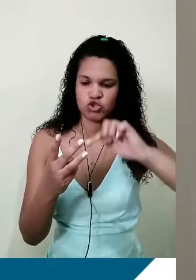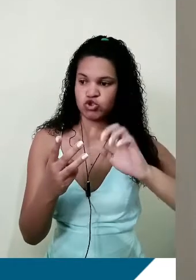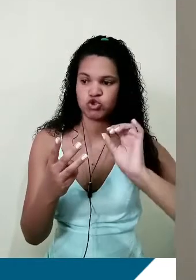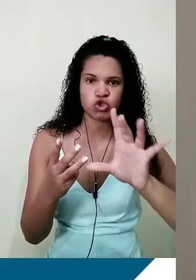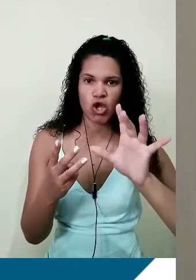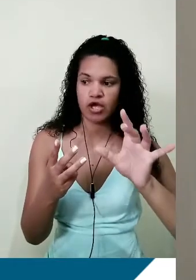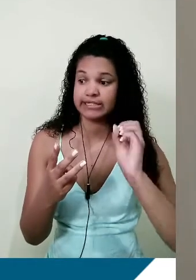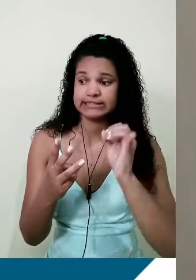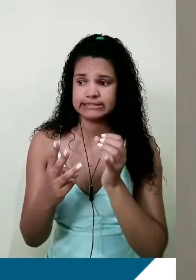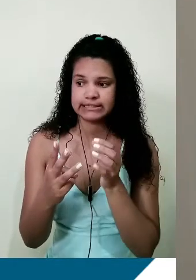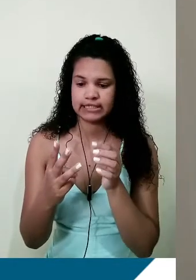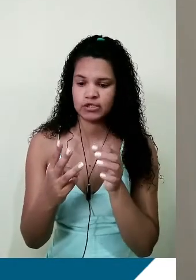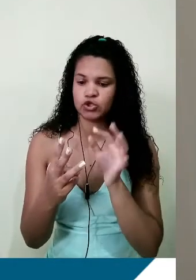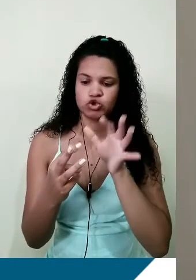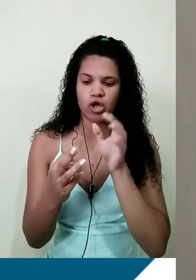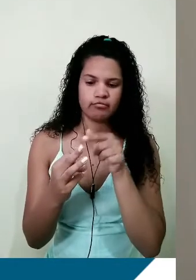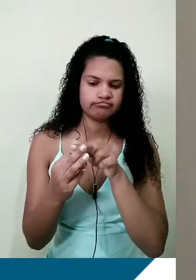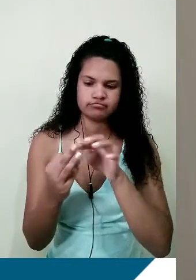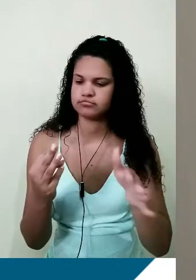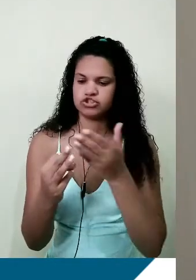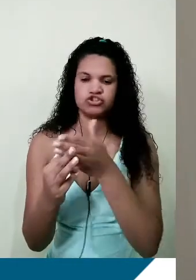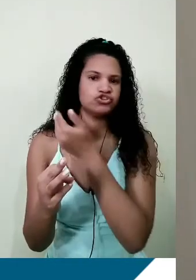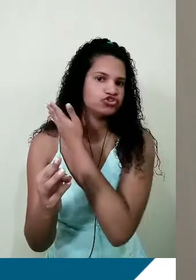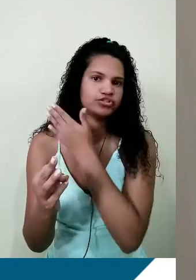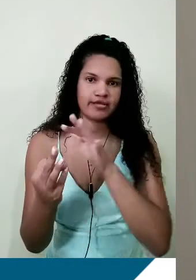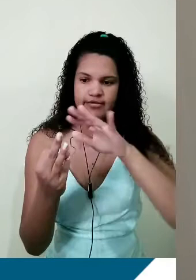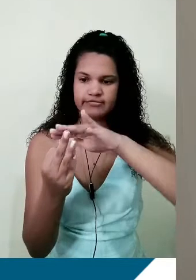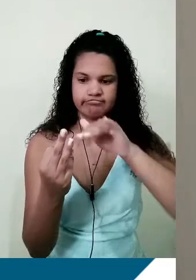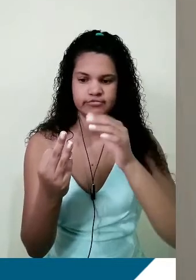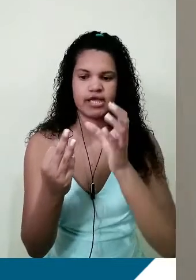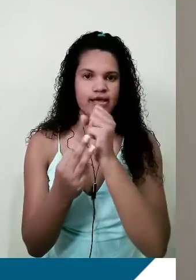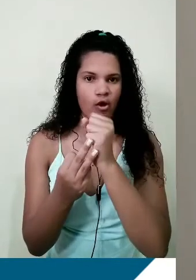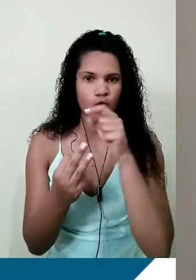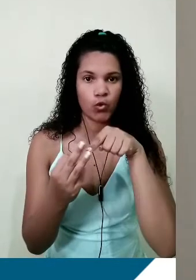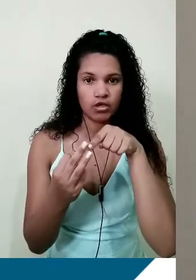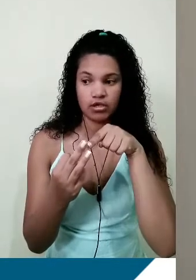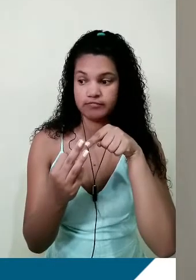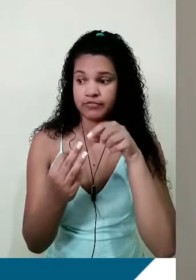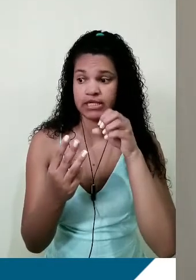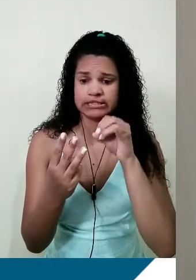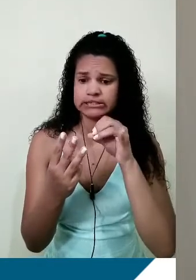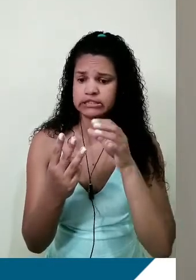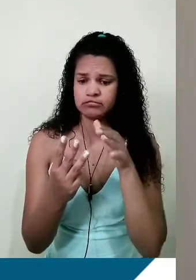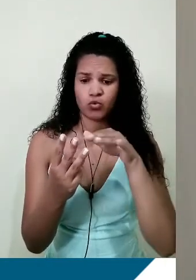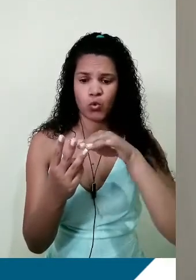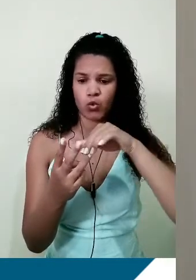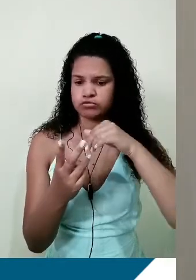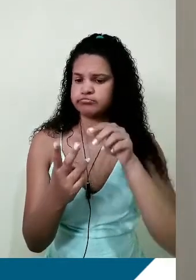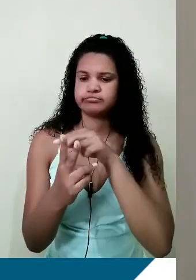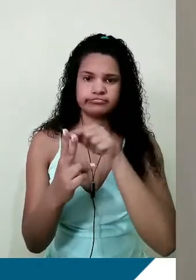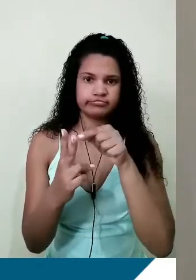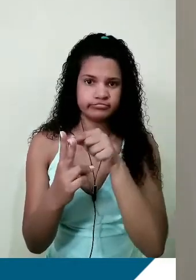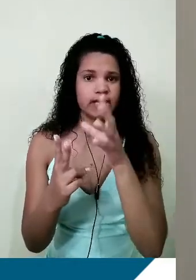você pega o outro pedaço do lado de cá. E se você quiser ir da Celsius para